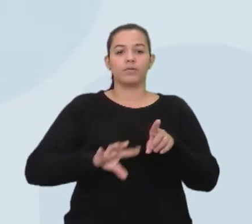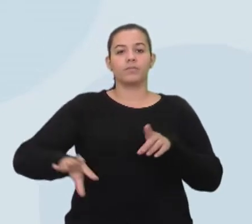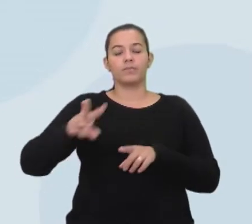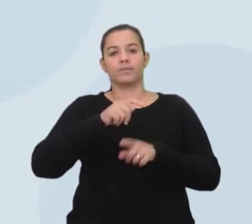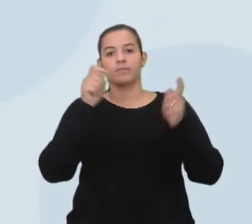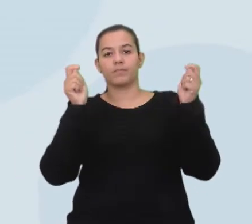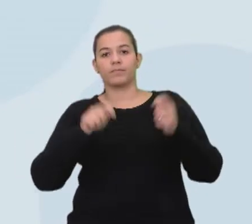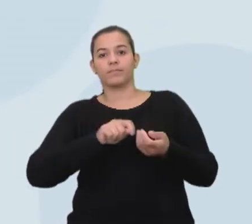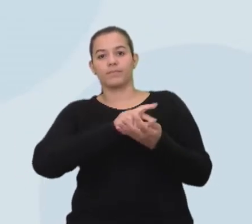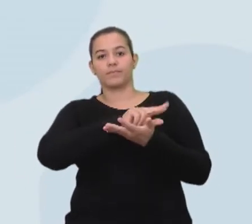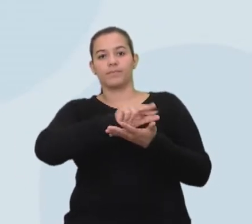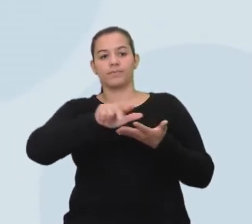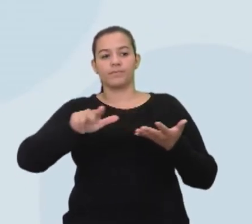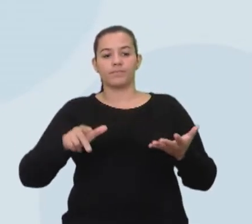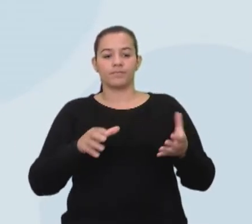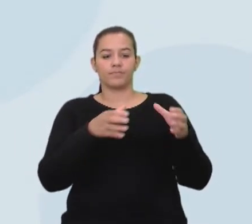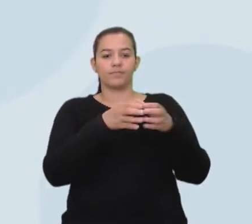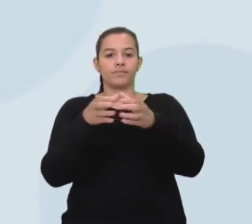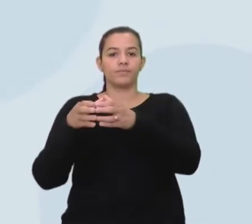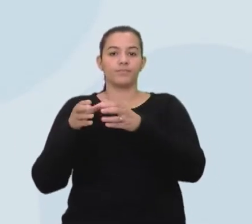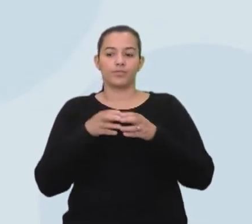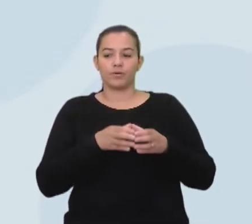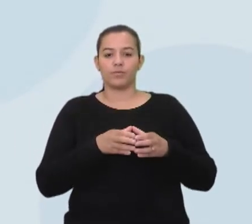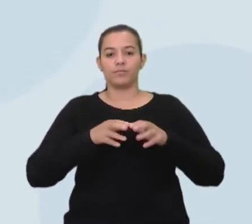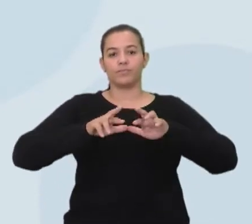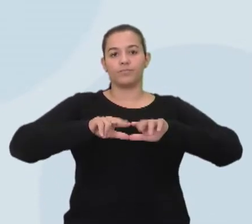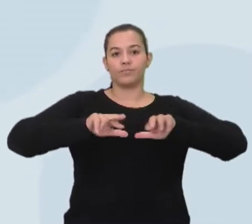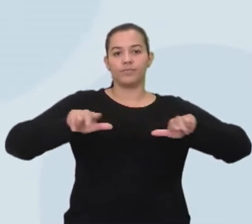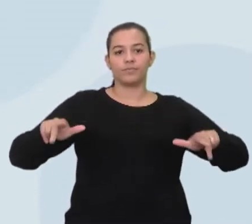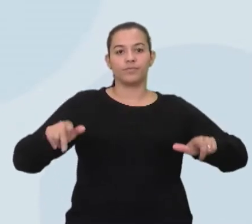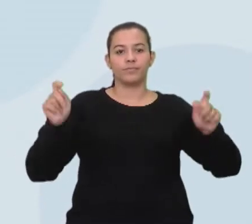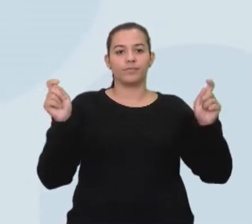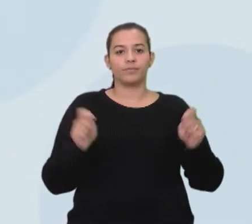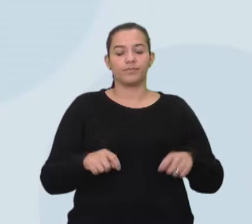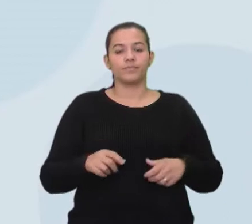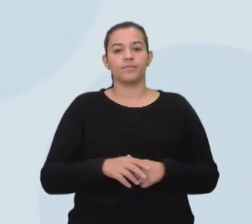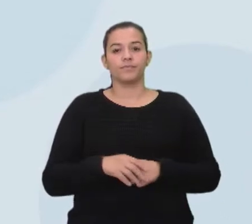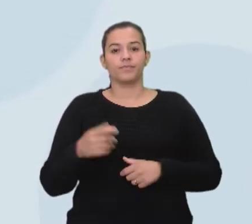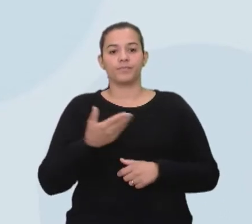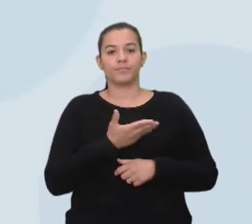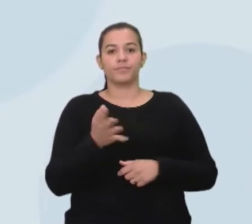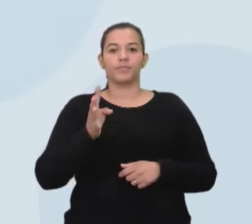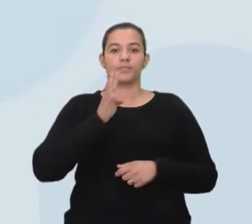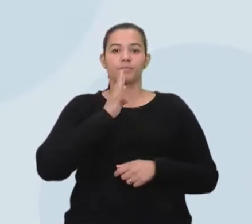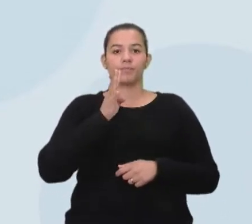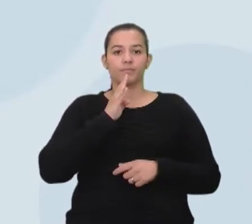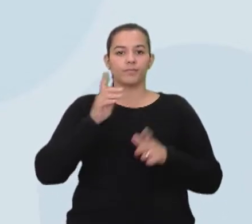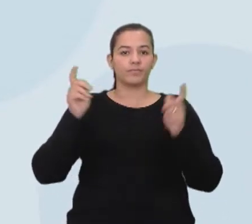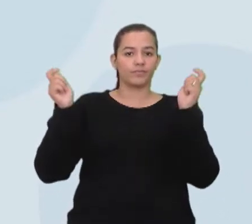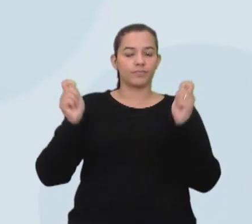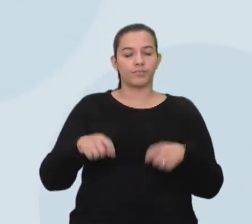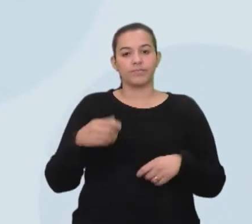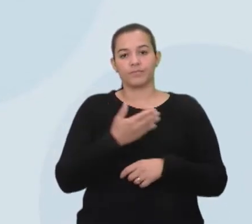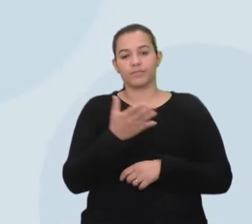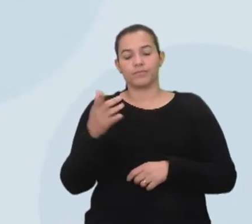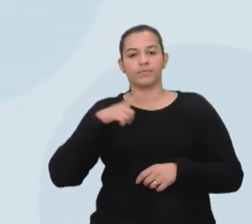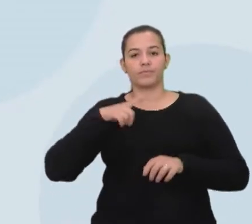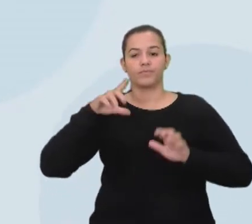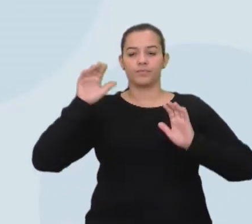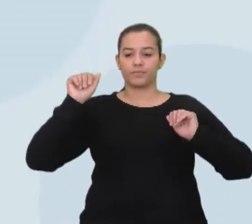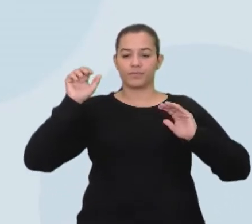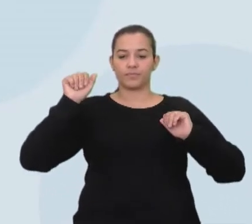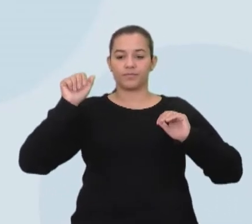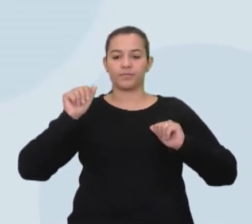vários focos de colonização nessa grande área aí que ficou conhecida depois como América Espanhola.